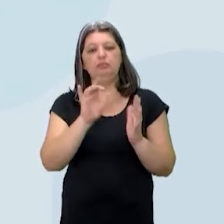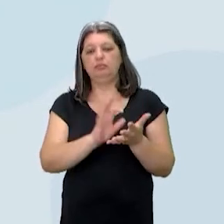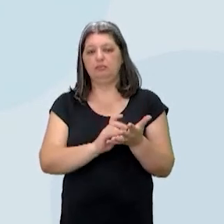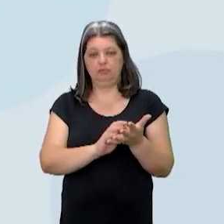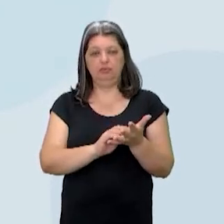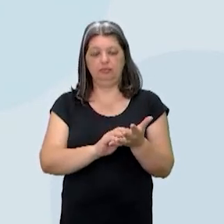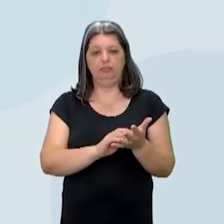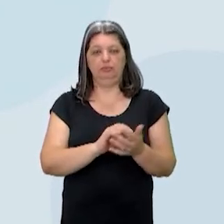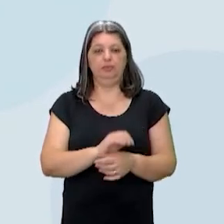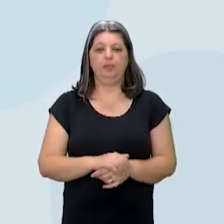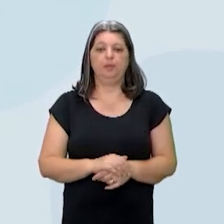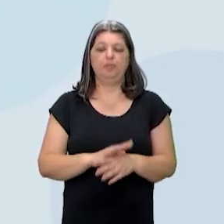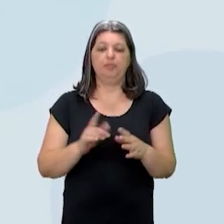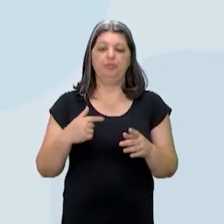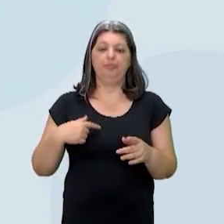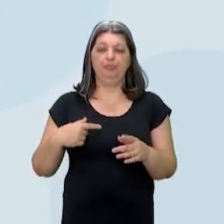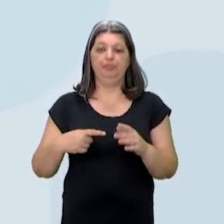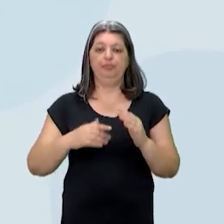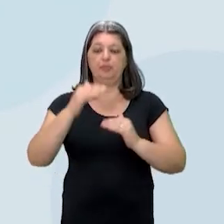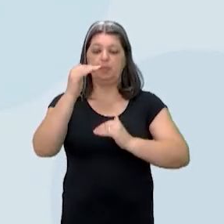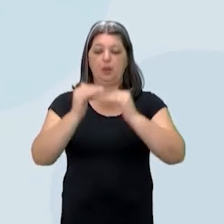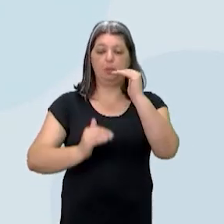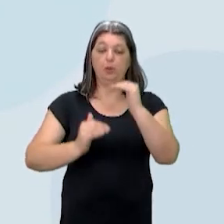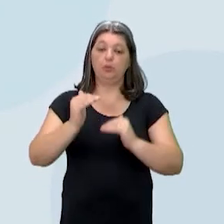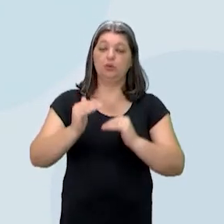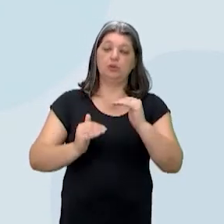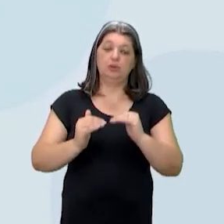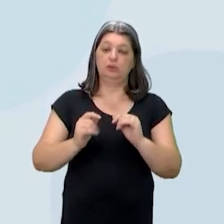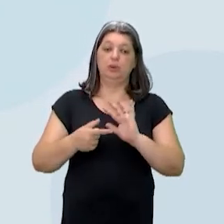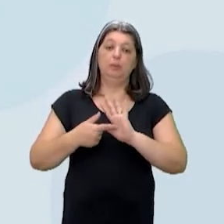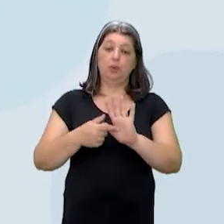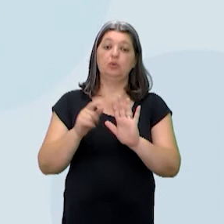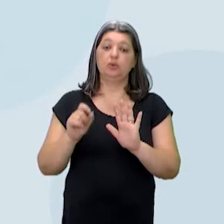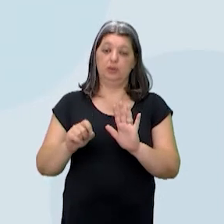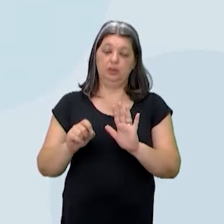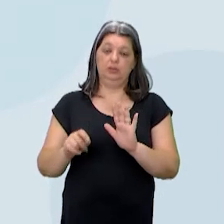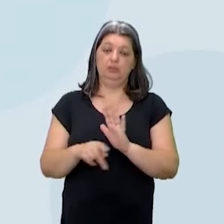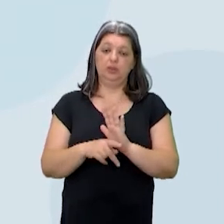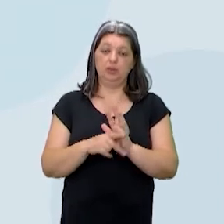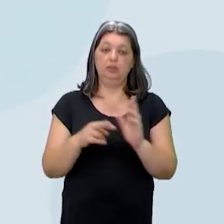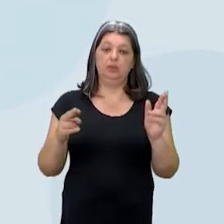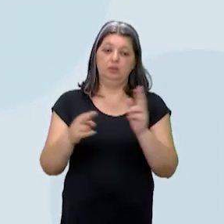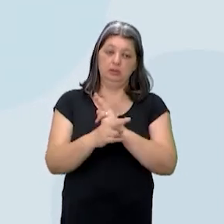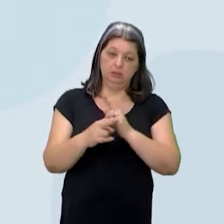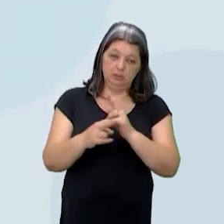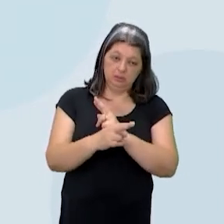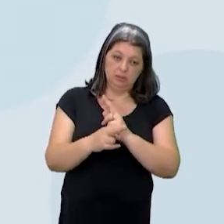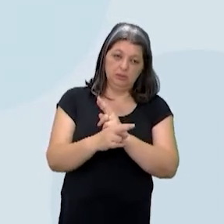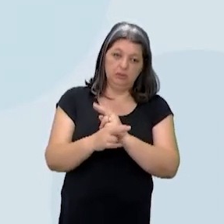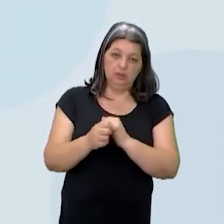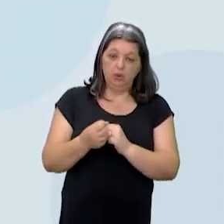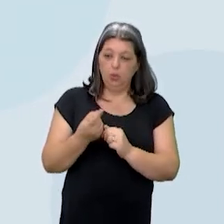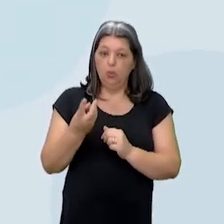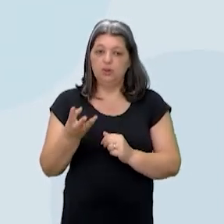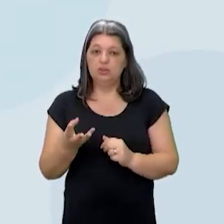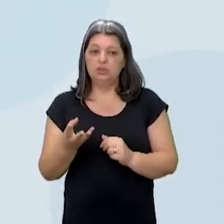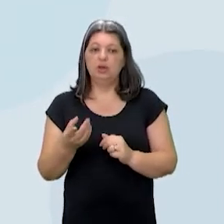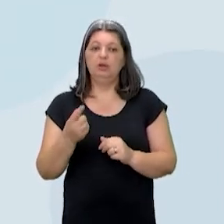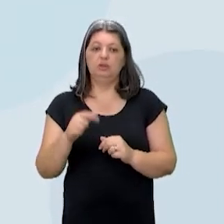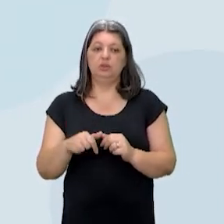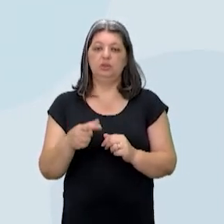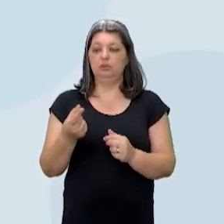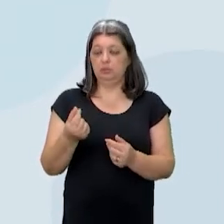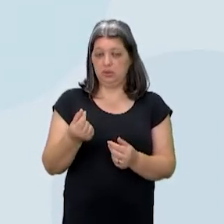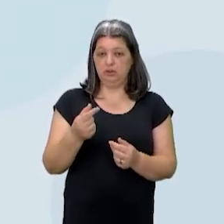não estão. Então, a proporcionalidade, ela aparece aí, quando você relaciona grandezas e você percebe que tem um